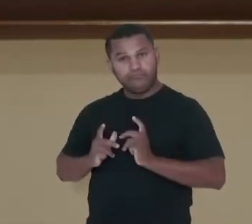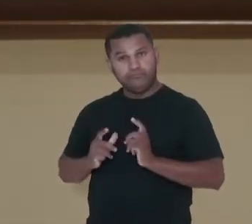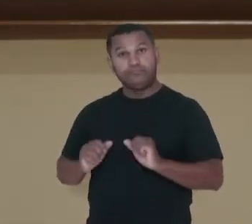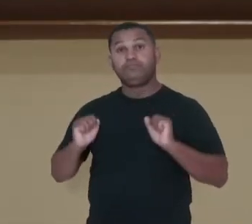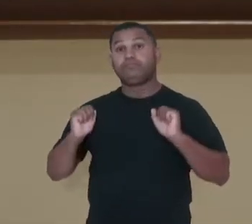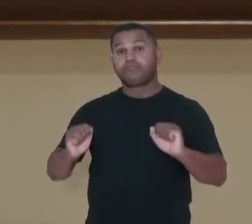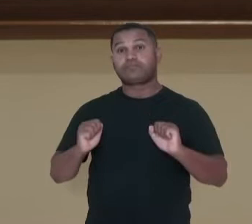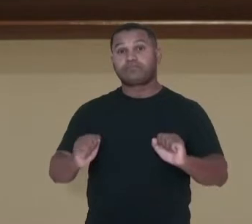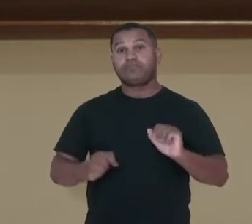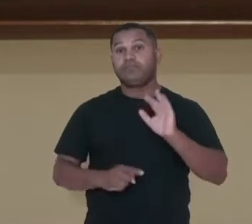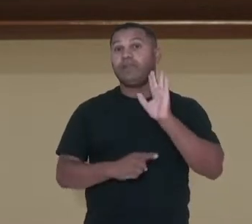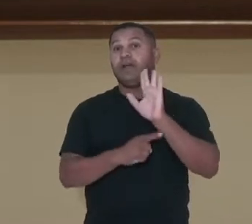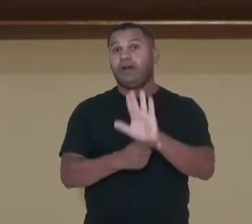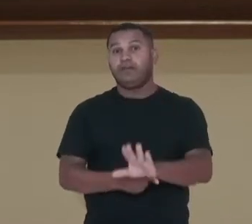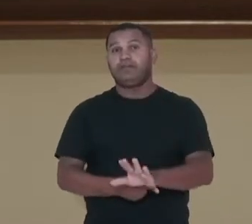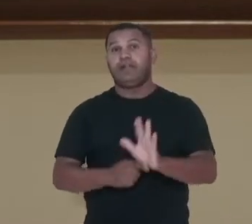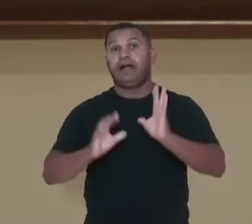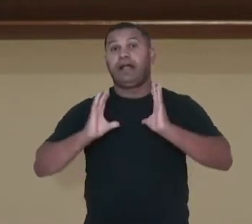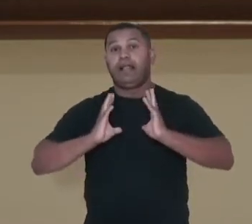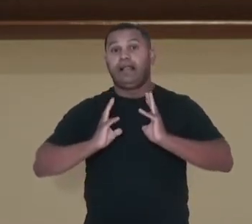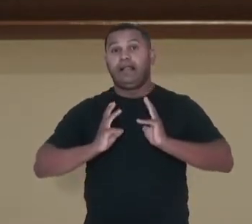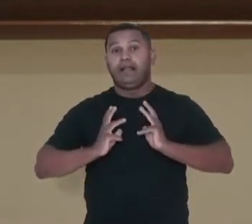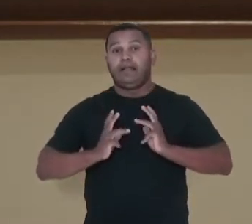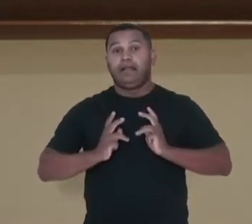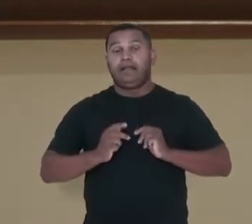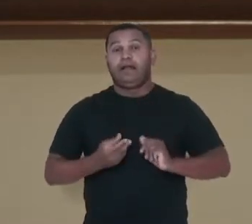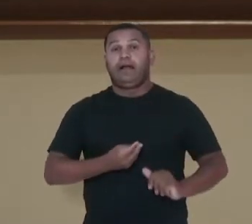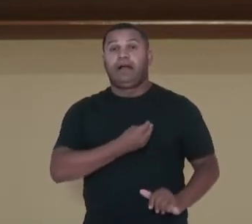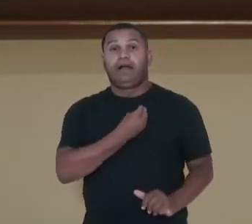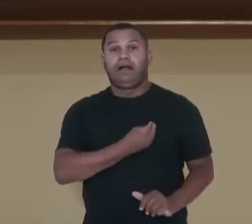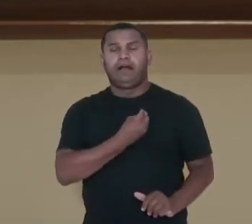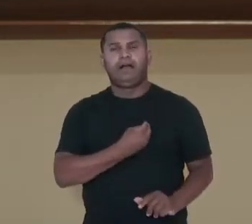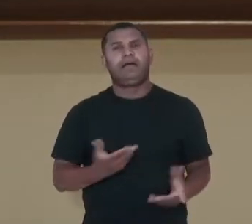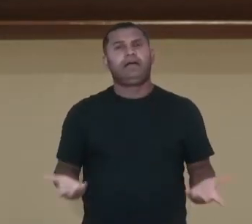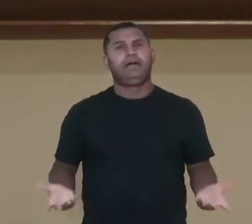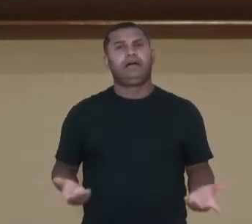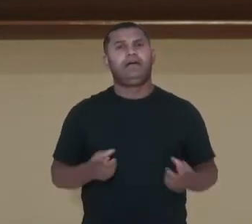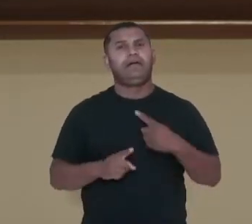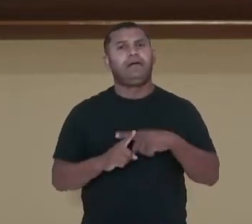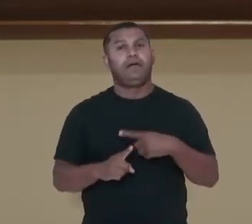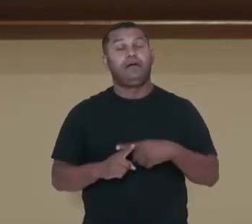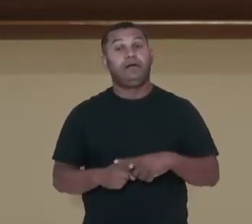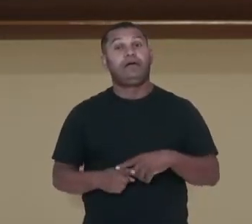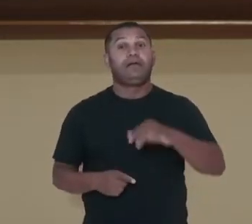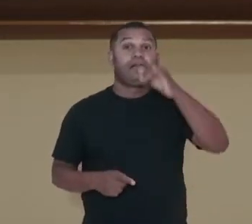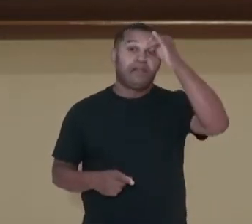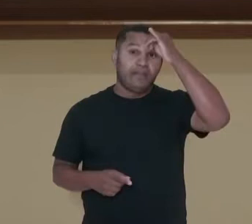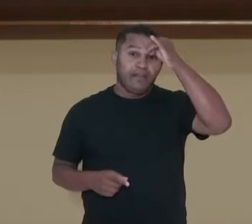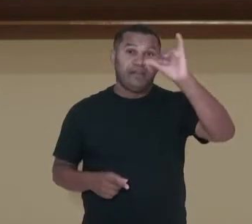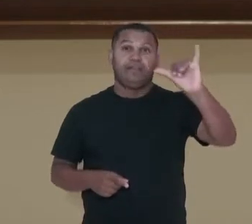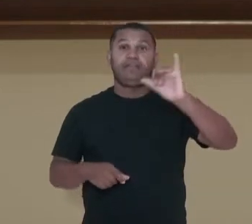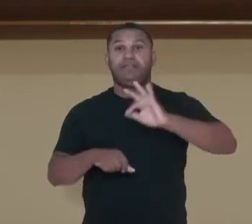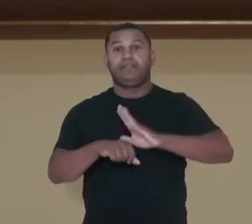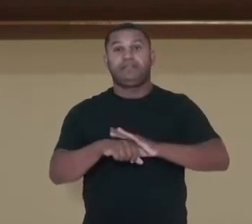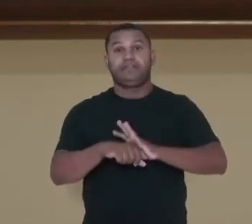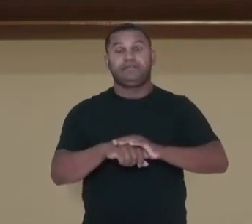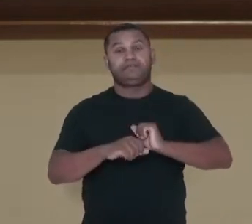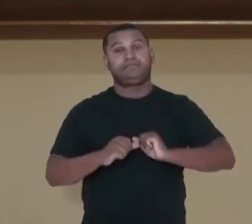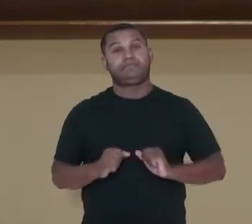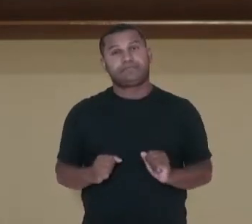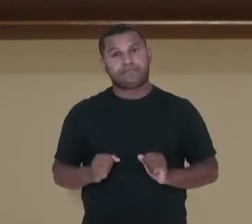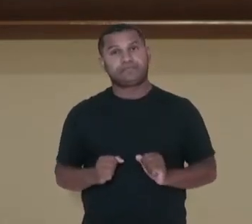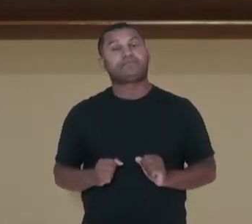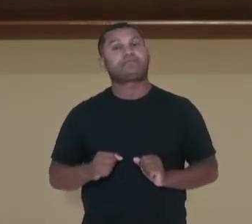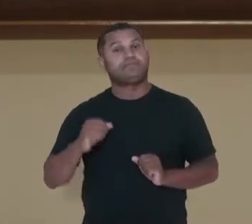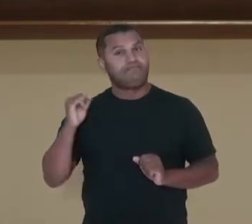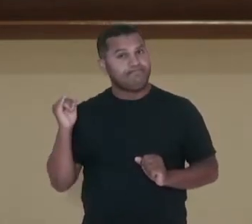professora? Porque evita doenças. Isso mesmo, professora, eu me lembrei agora de algumas doenças aí causadas